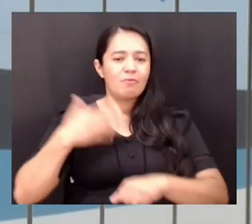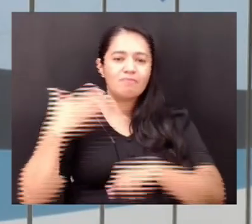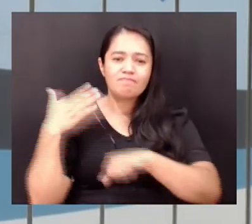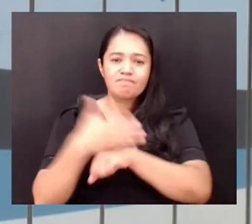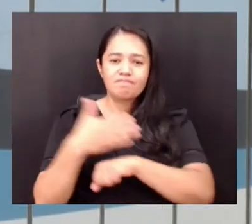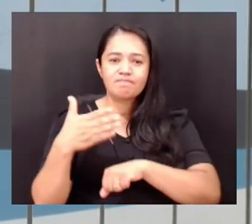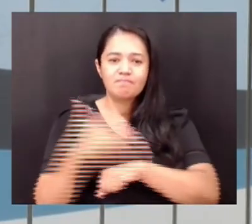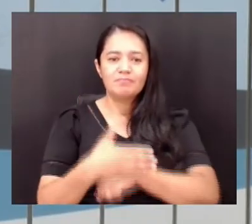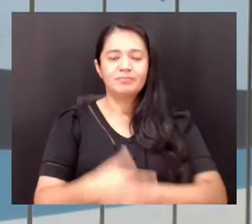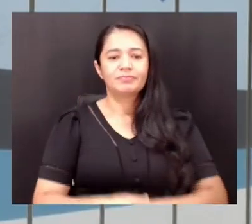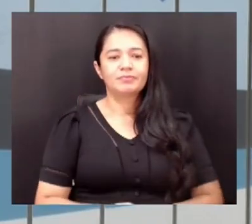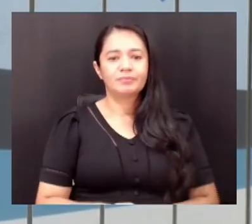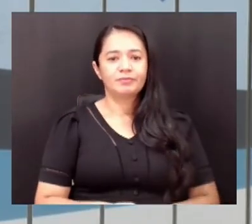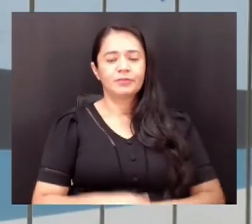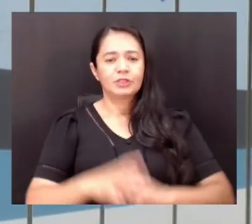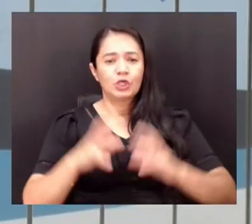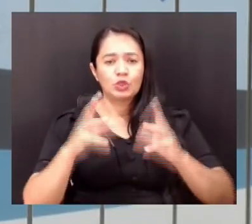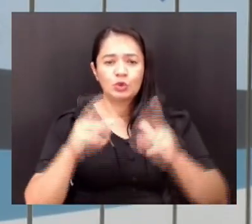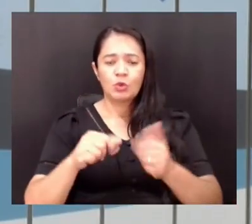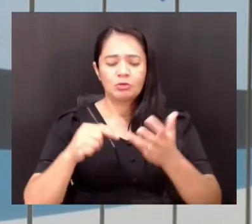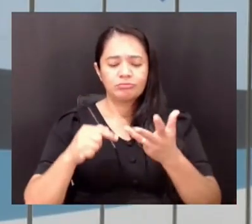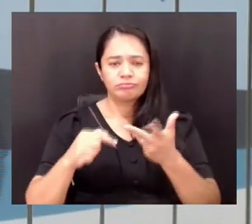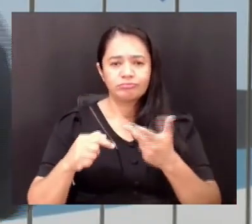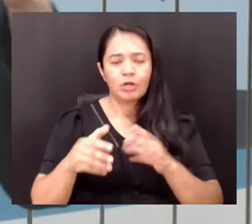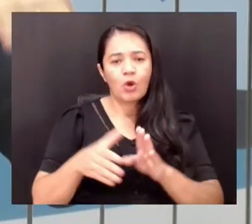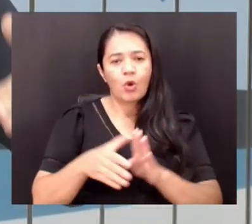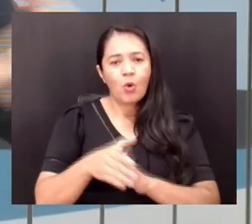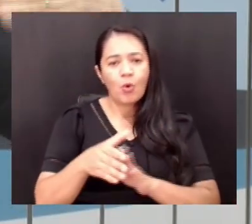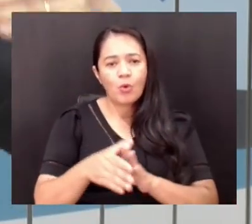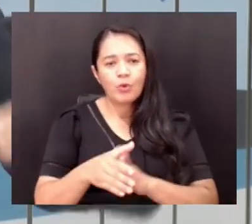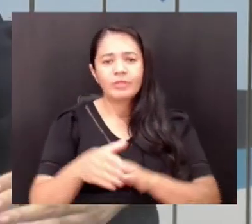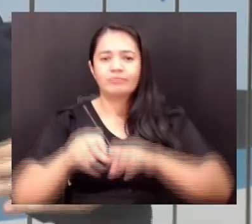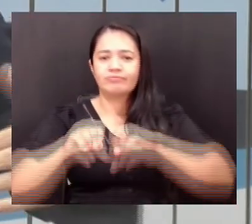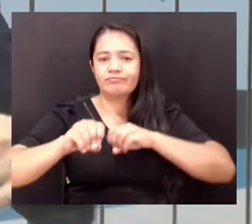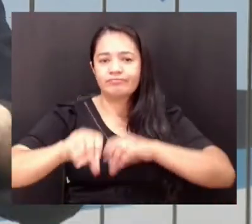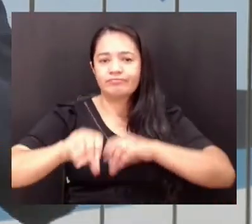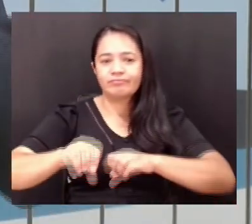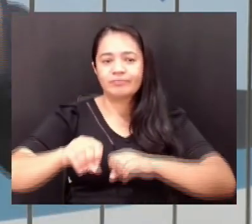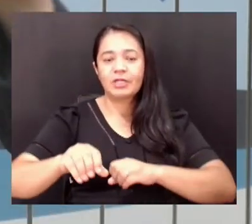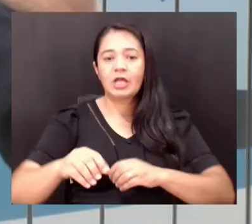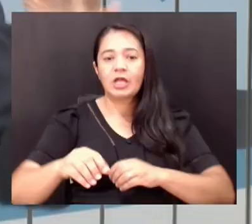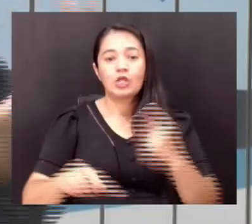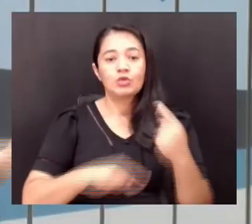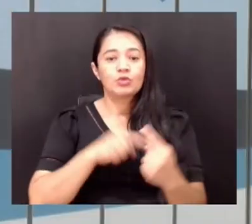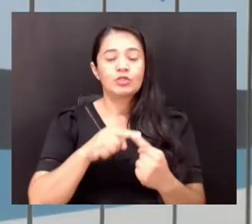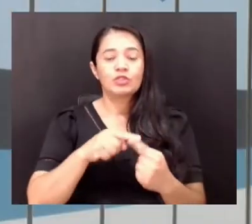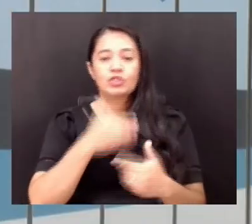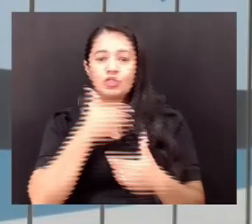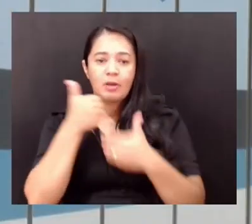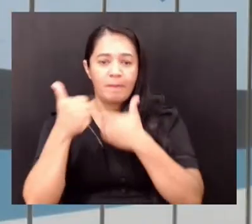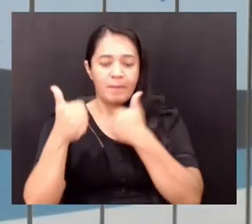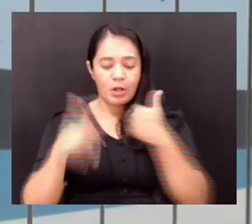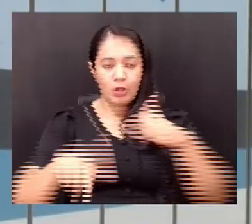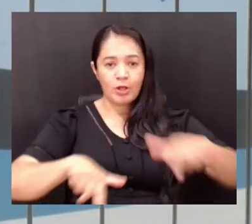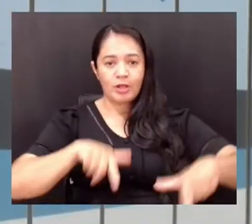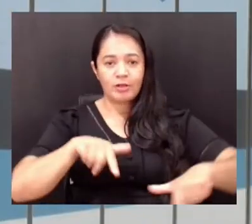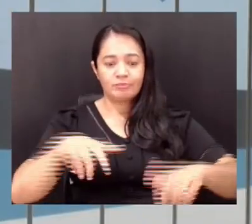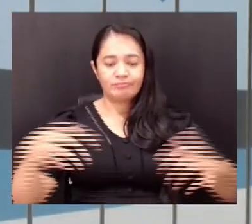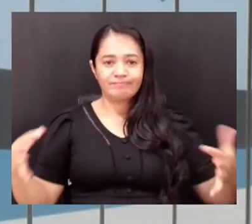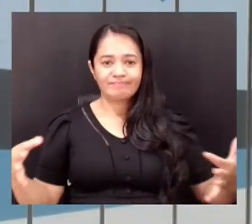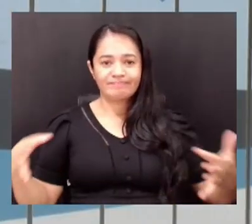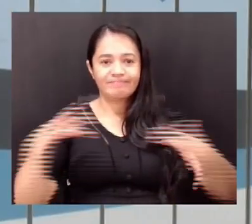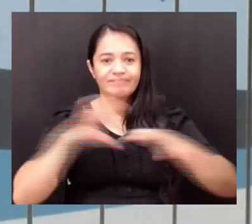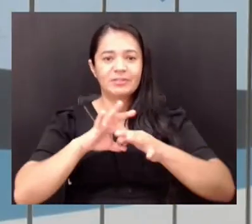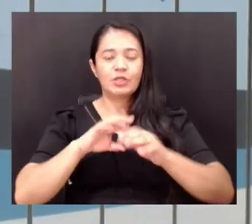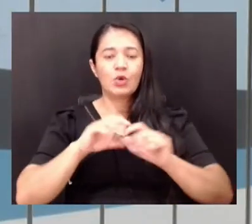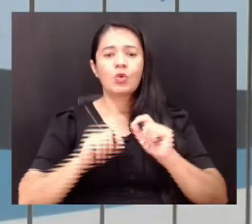as orientações da OIT com relação à melhoria do trabalho, elas englobam o trabalhador, a